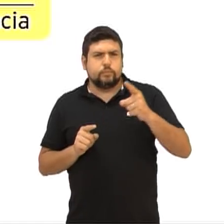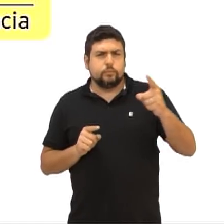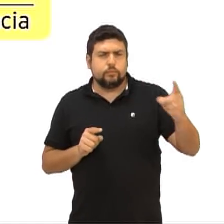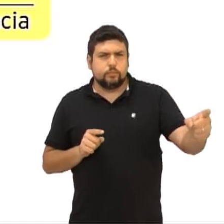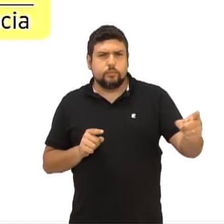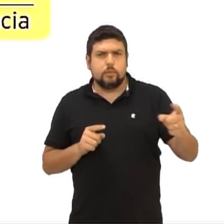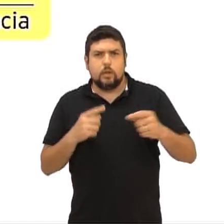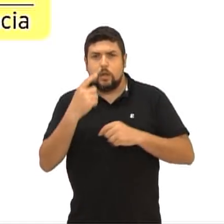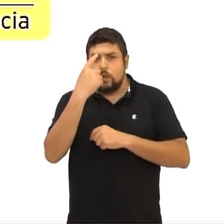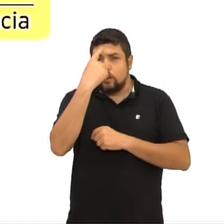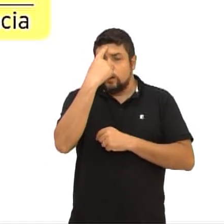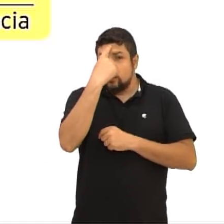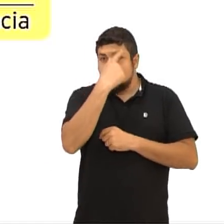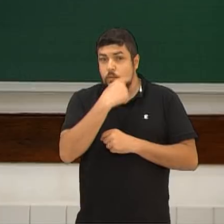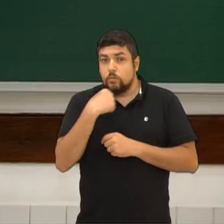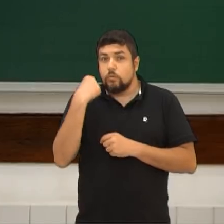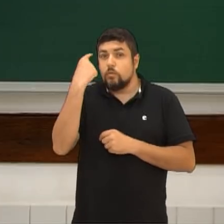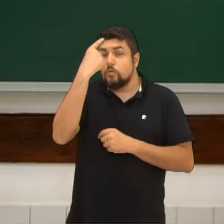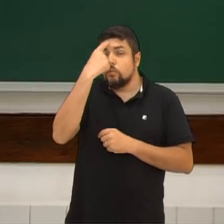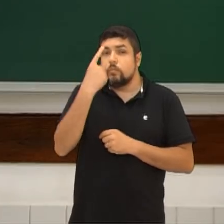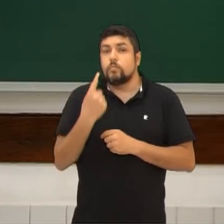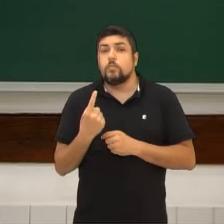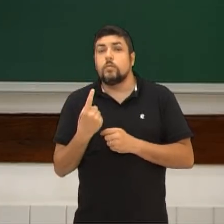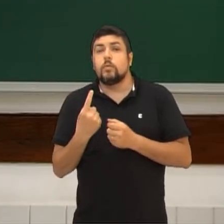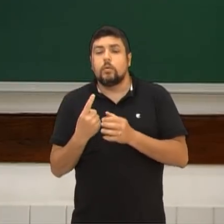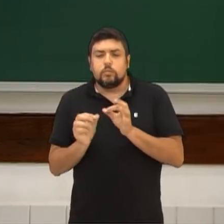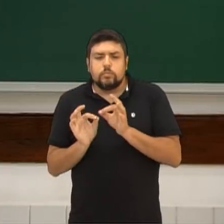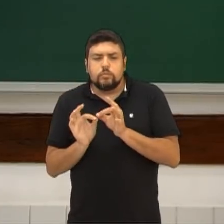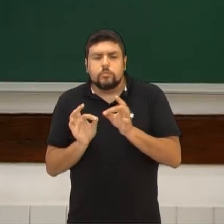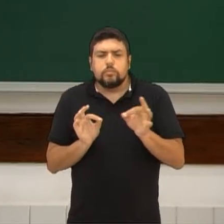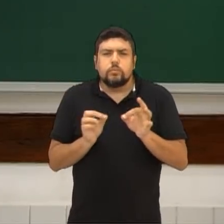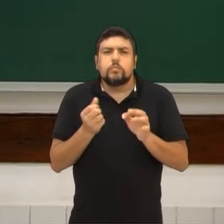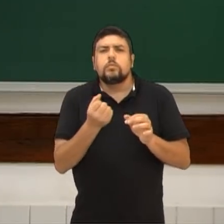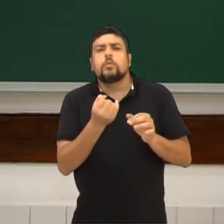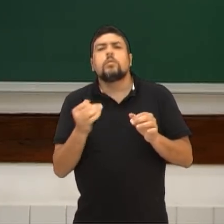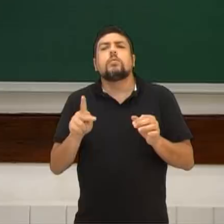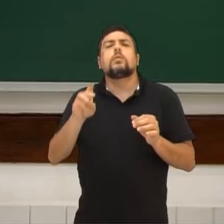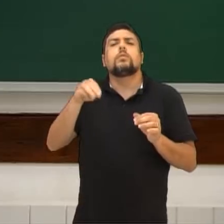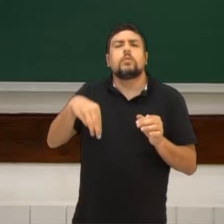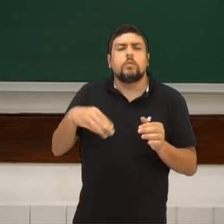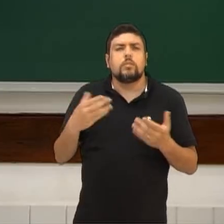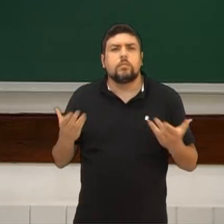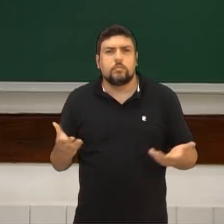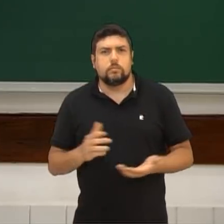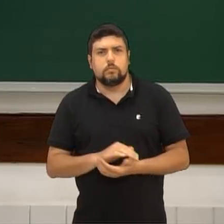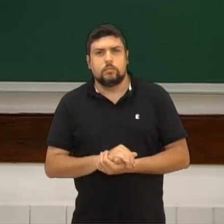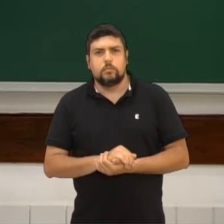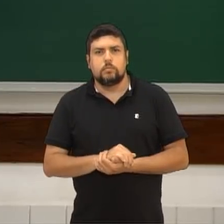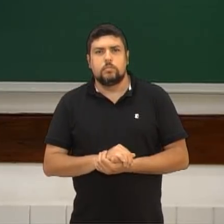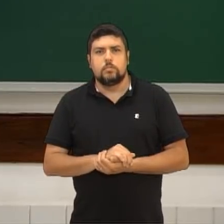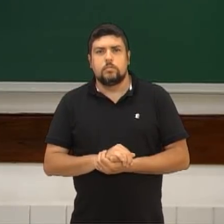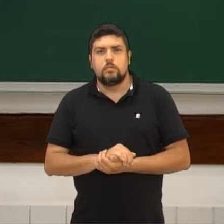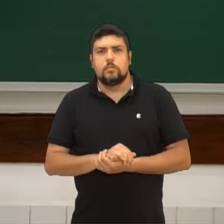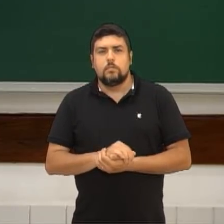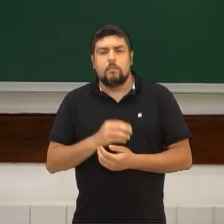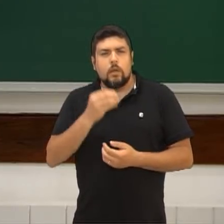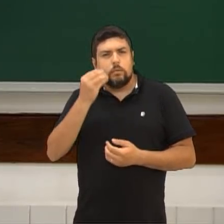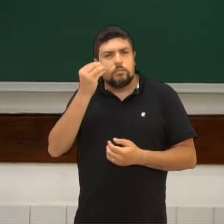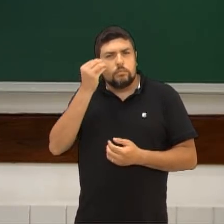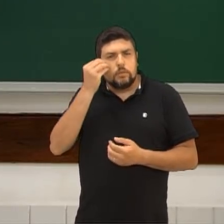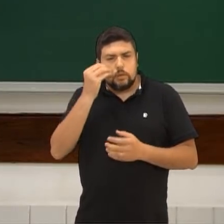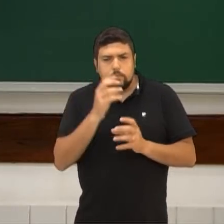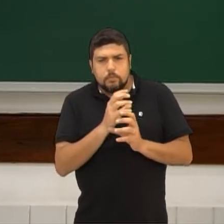hora? Veja, ele está passando as informações na pergunta. Tente identificar e